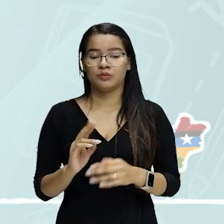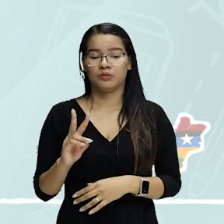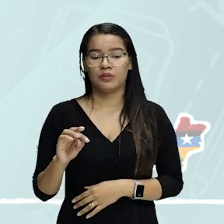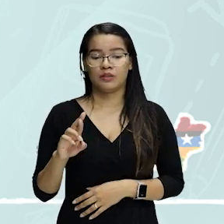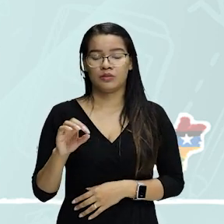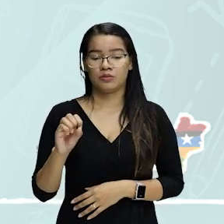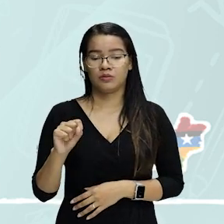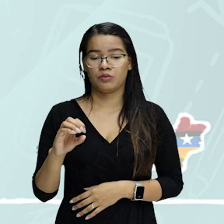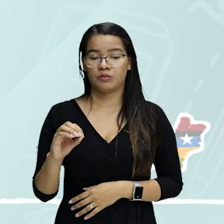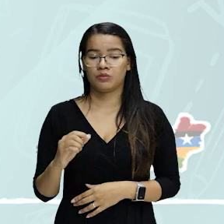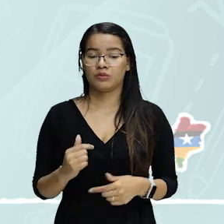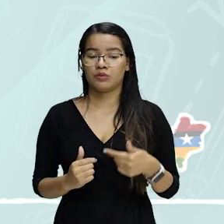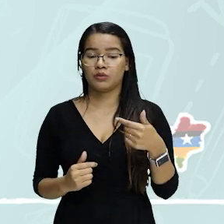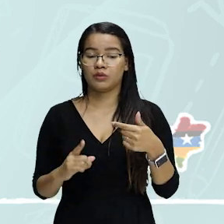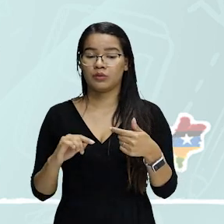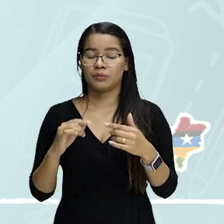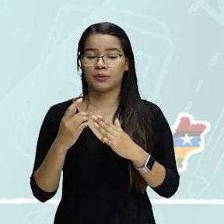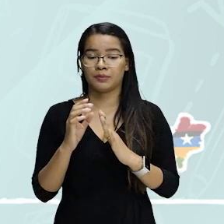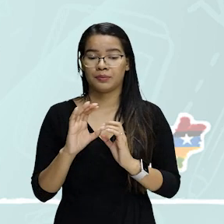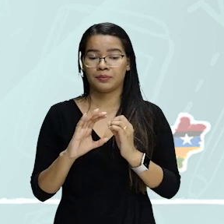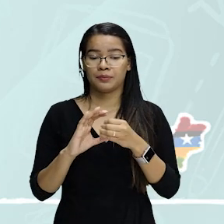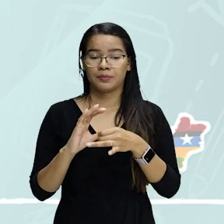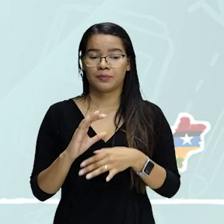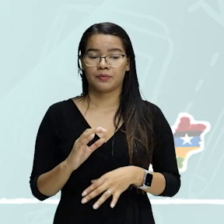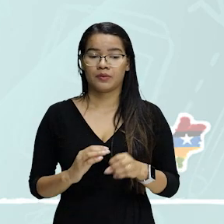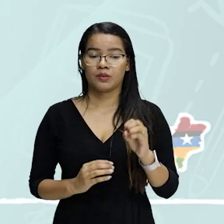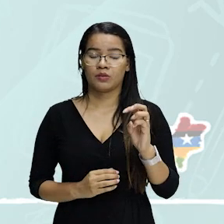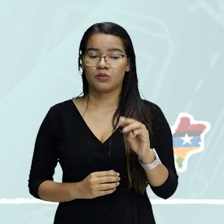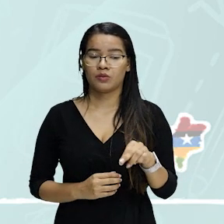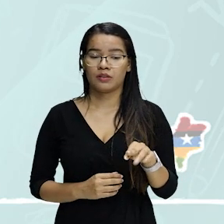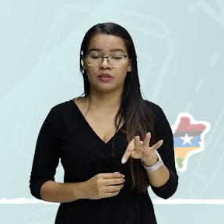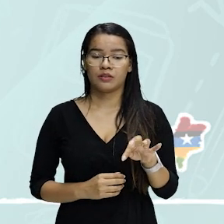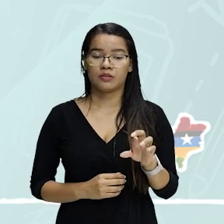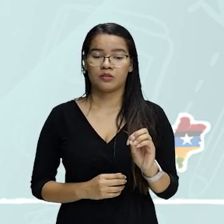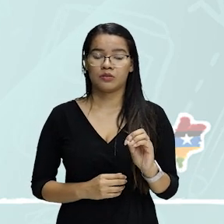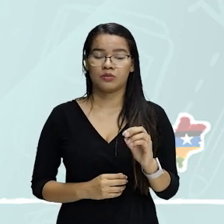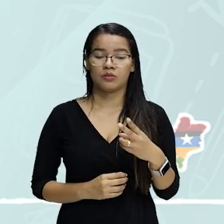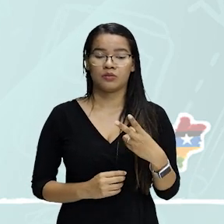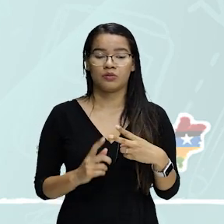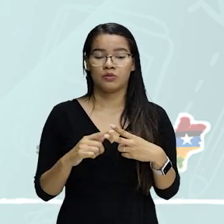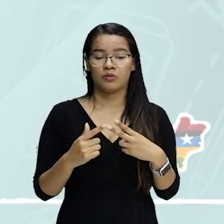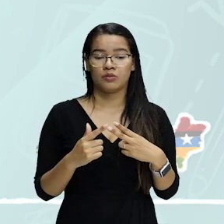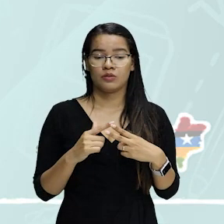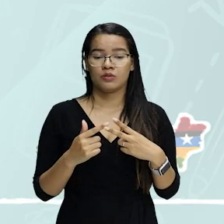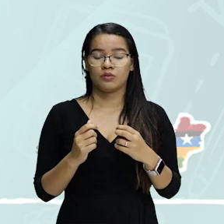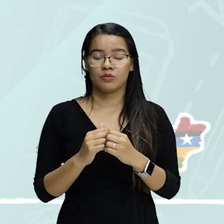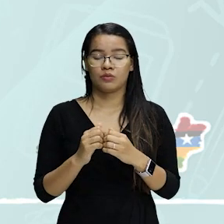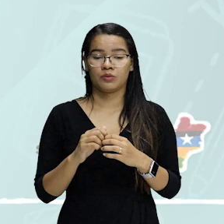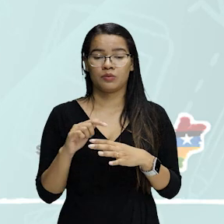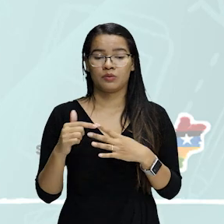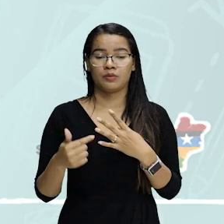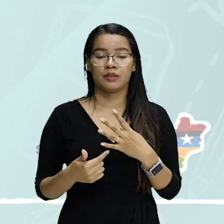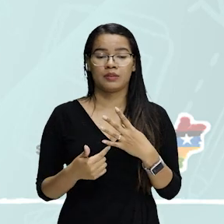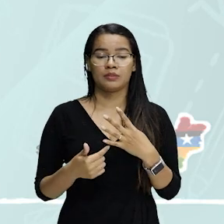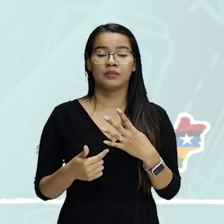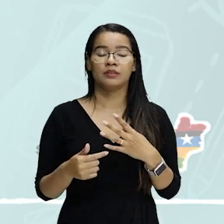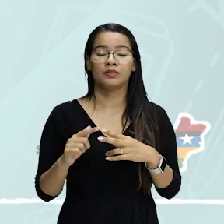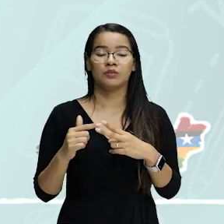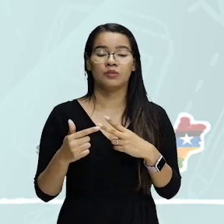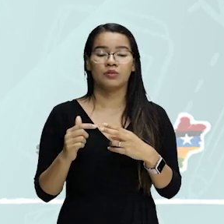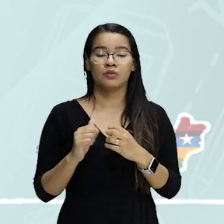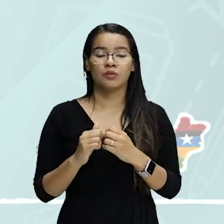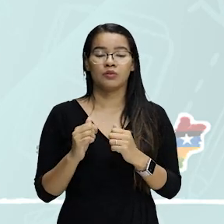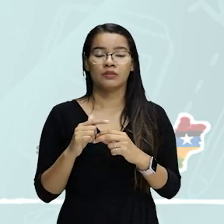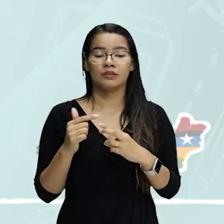terceto. Tá? Isso é uma característica do soneto, eu vou voltar aí, ó. 2 versos com 4 estrofes e 2 versos com 3